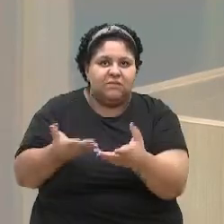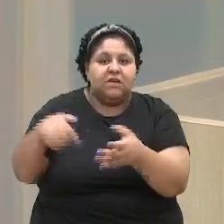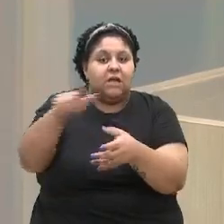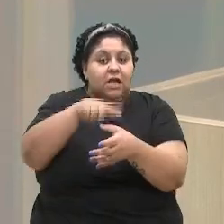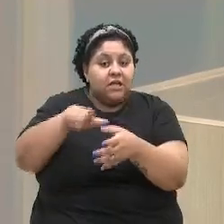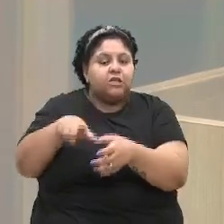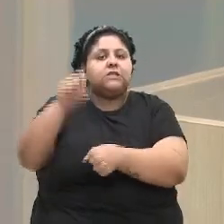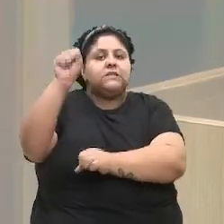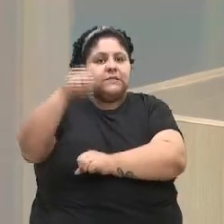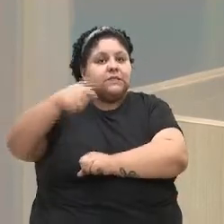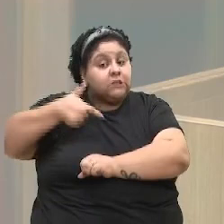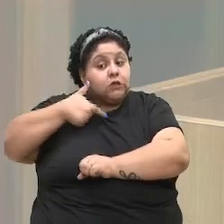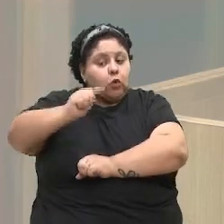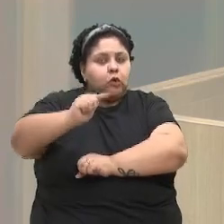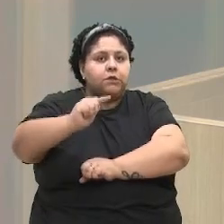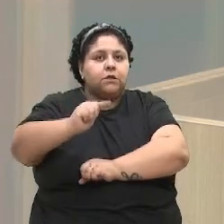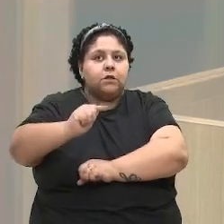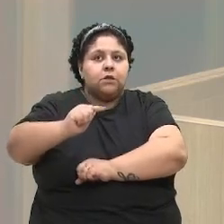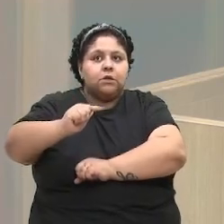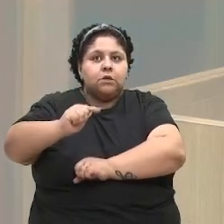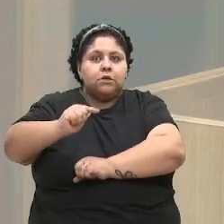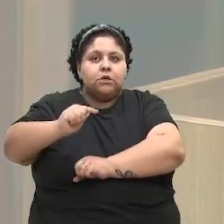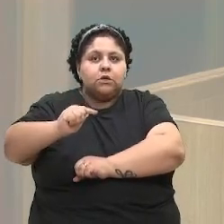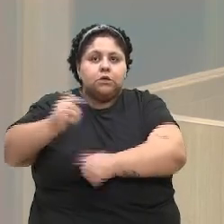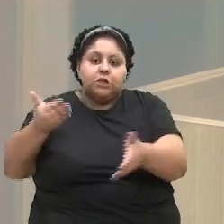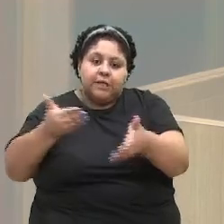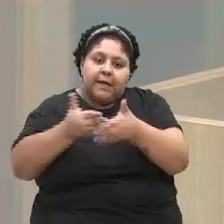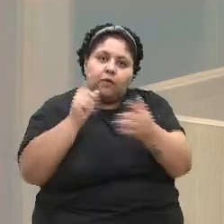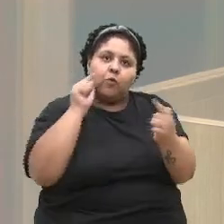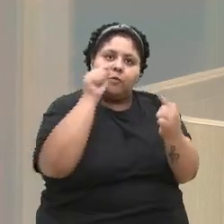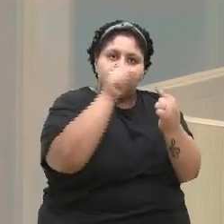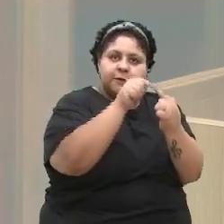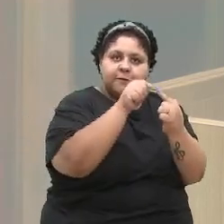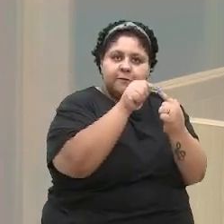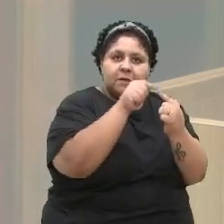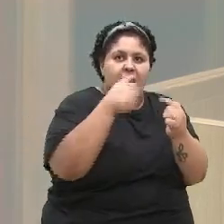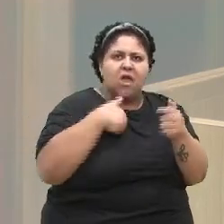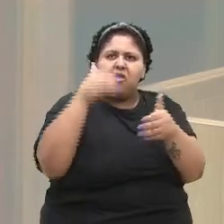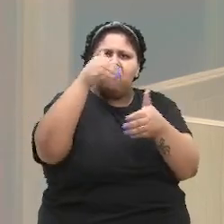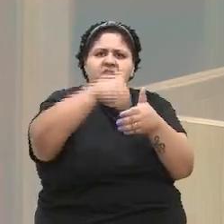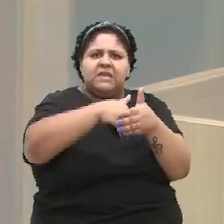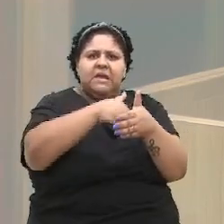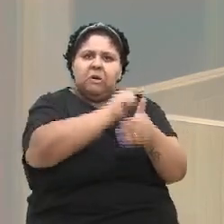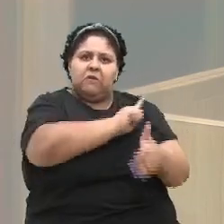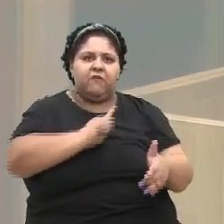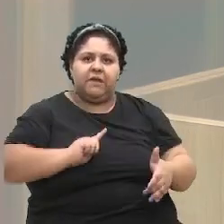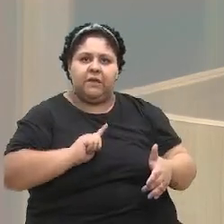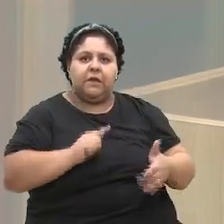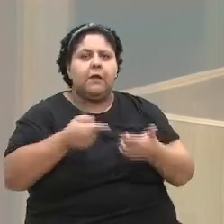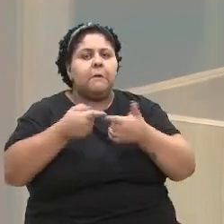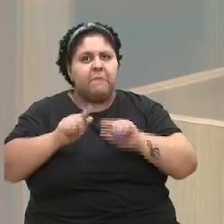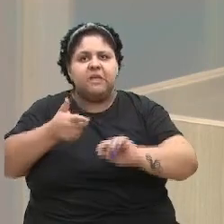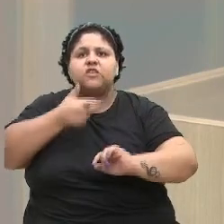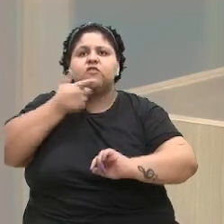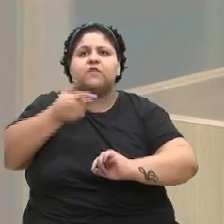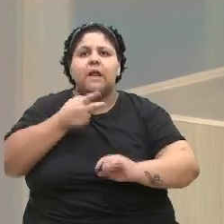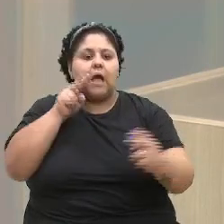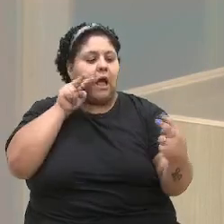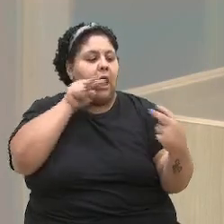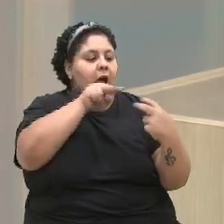a gente sim consiga alcançar Eu não votei no Senhor Governador mas eu vou lhe dizer olhando